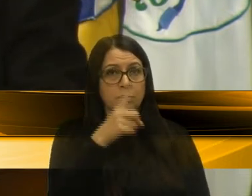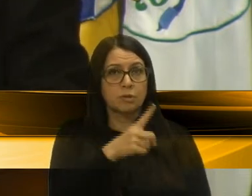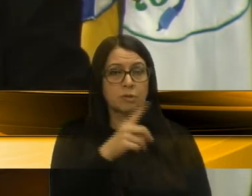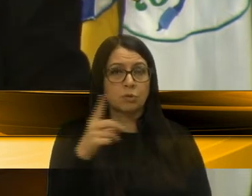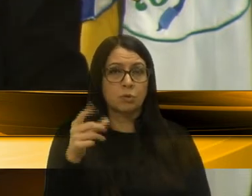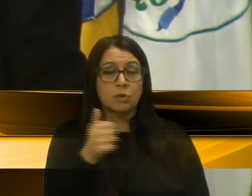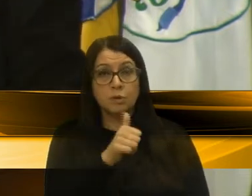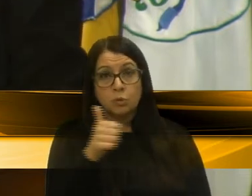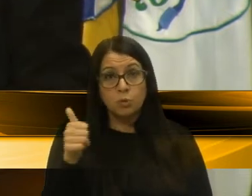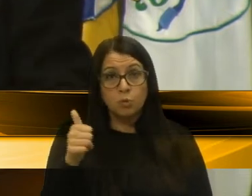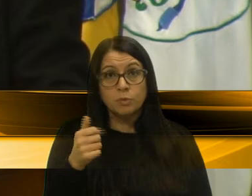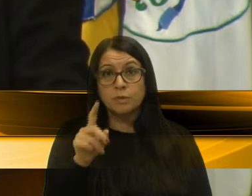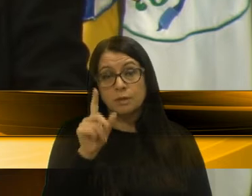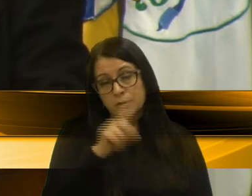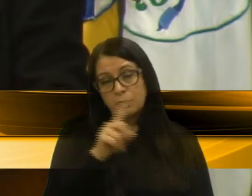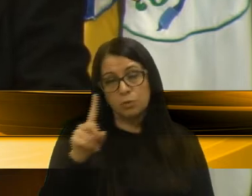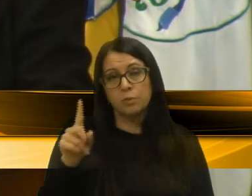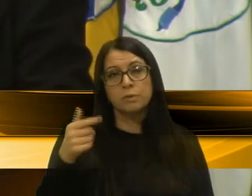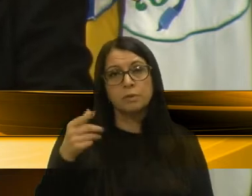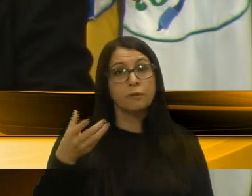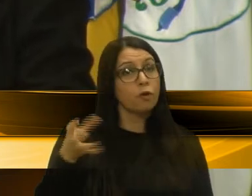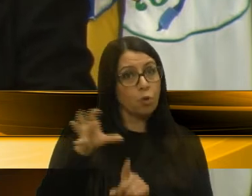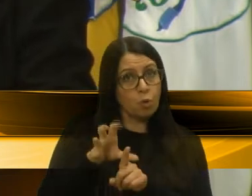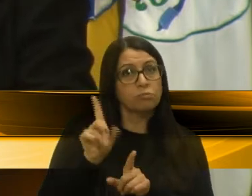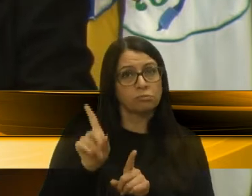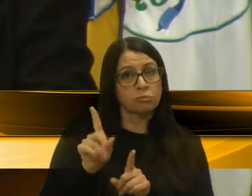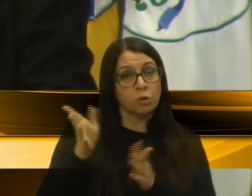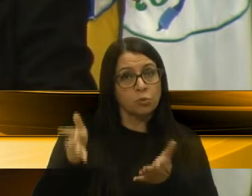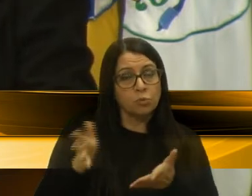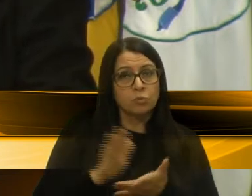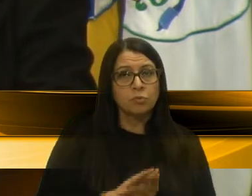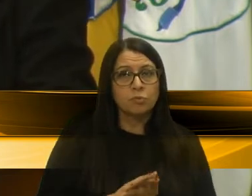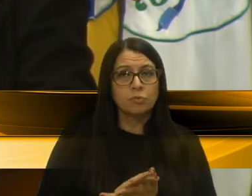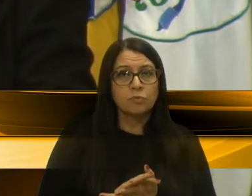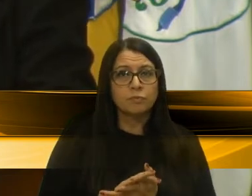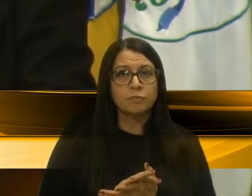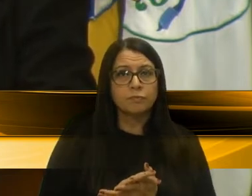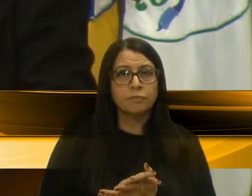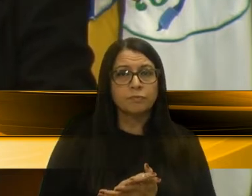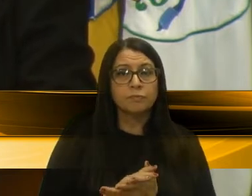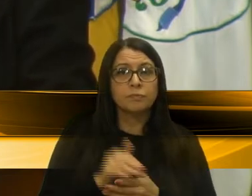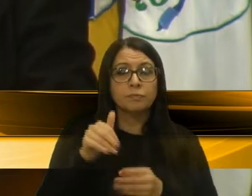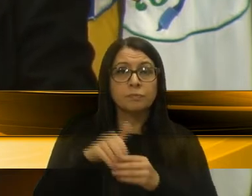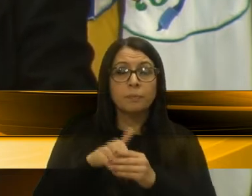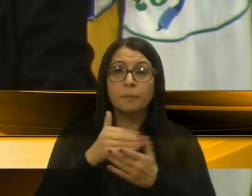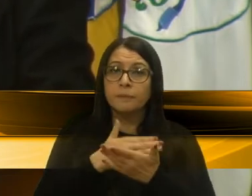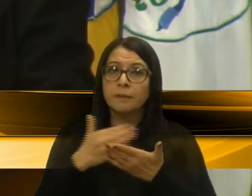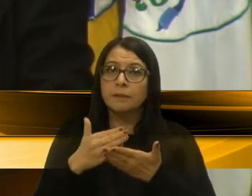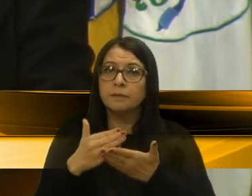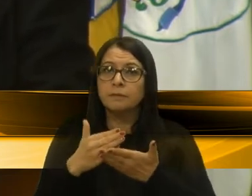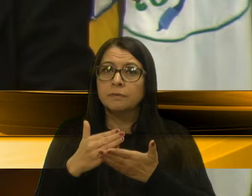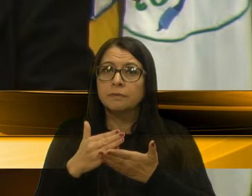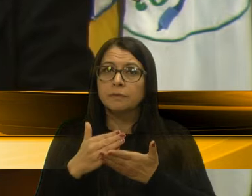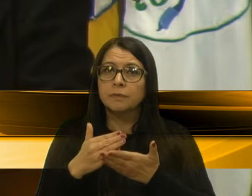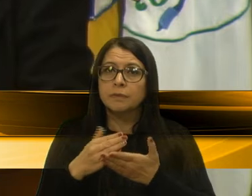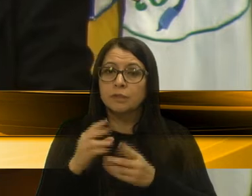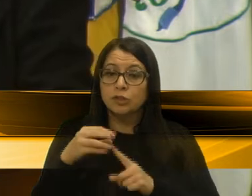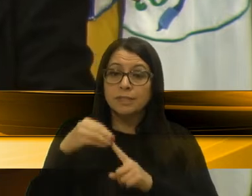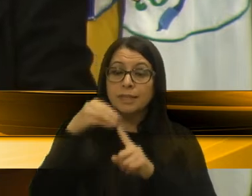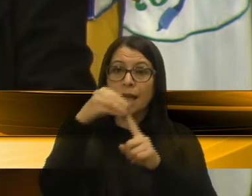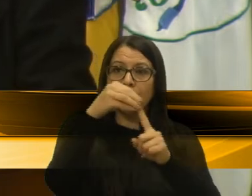111 contrários, né? E hoje, então, passam a ser votados os chamados